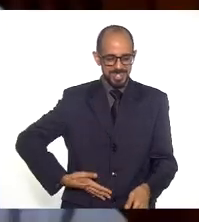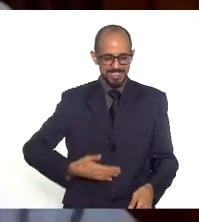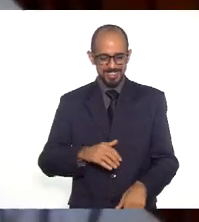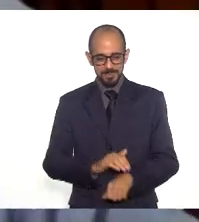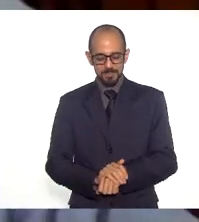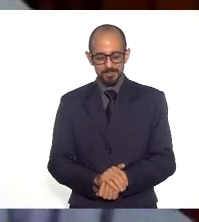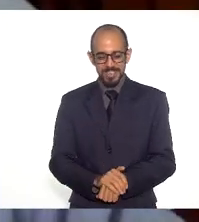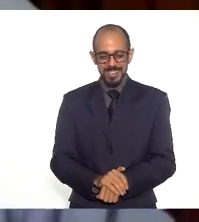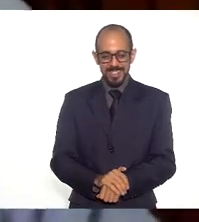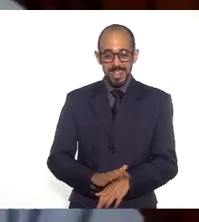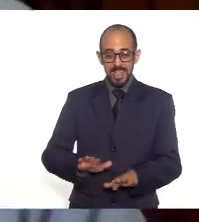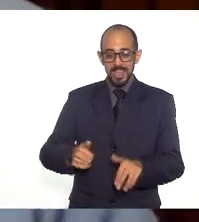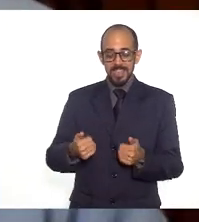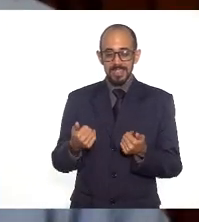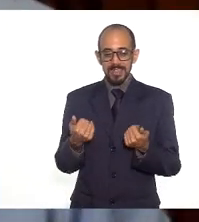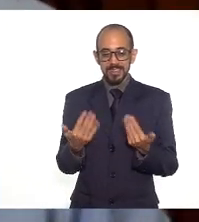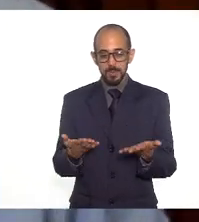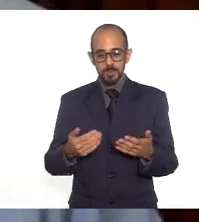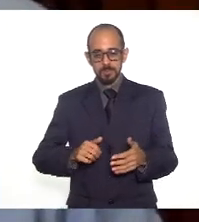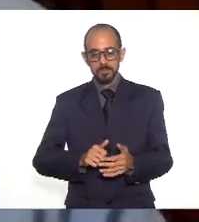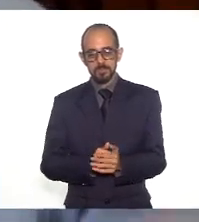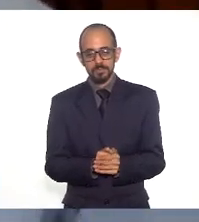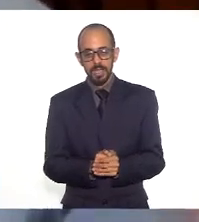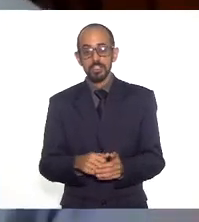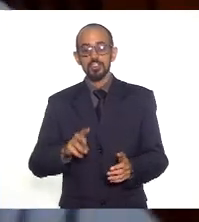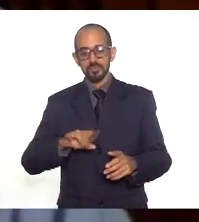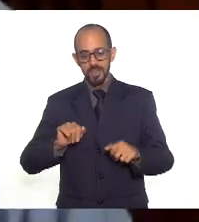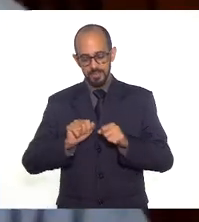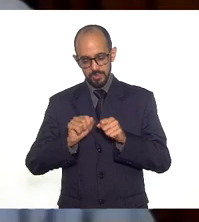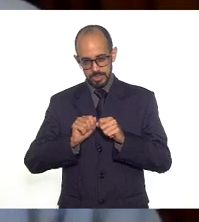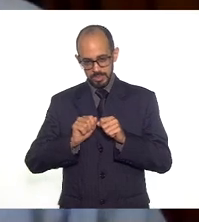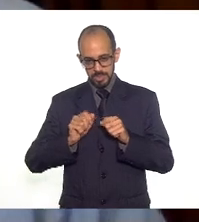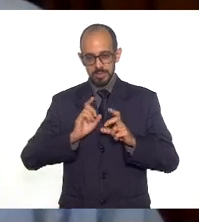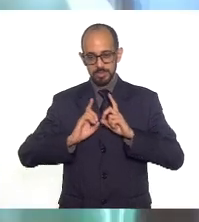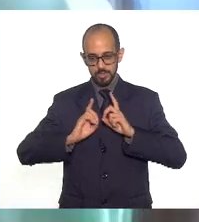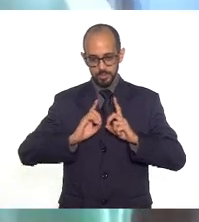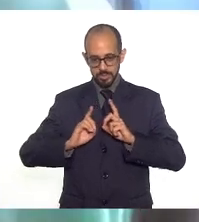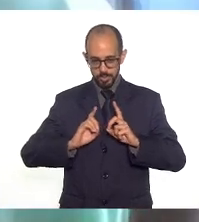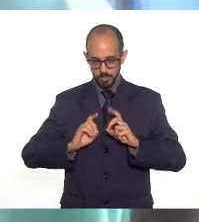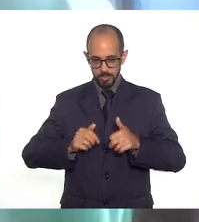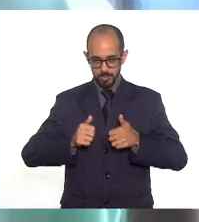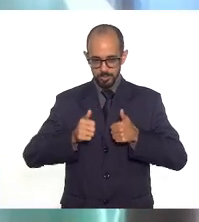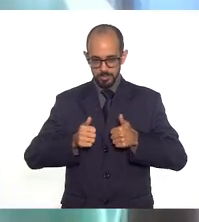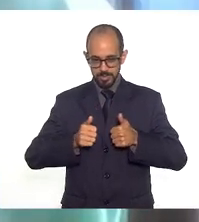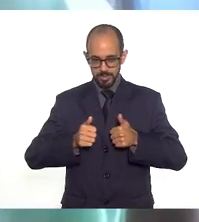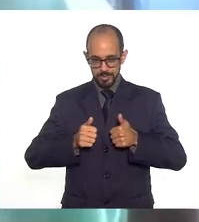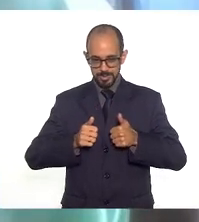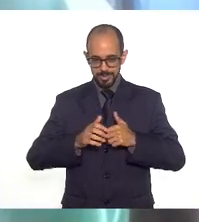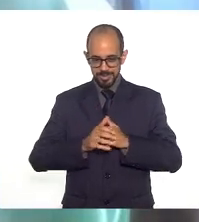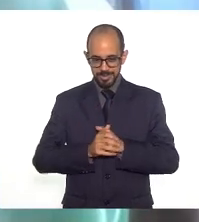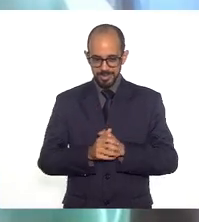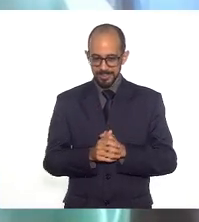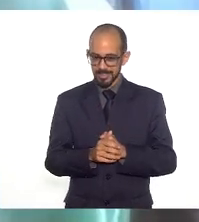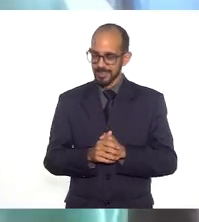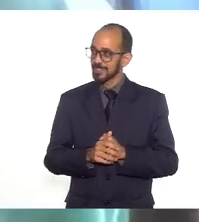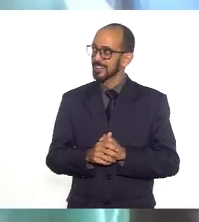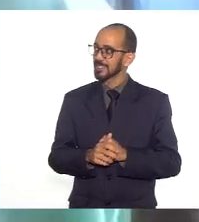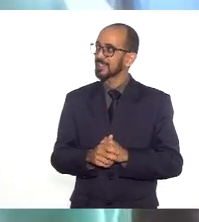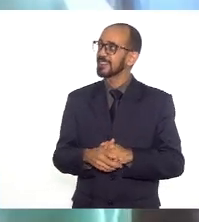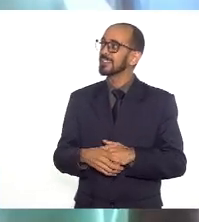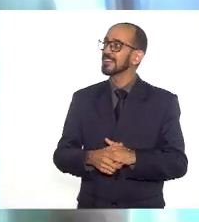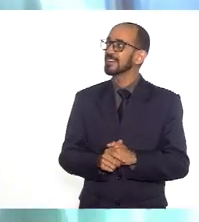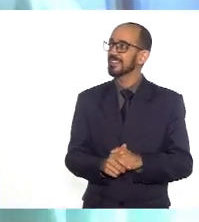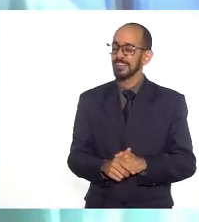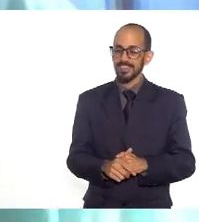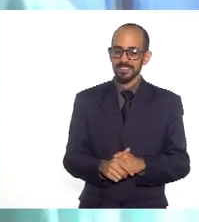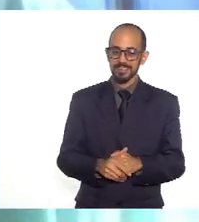em frente. Agradeço. Então, faremos esse debate. Tá? Durante... Olha que hoje a aula não foi gramatical. Hoje a aula não foi